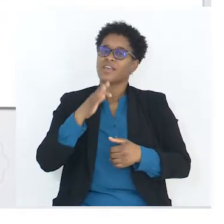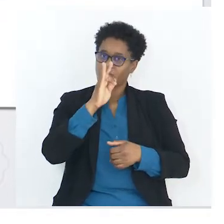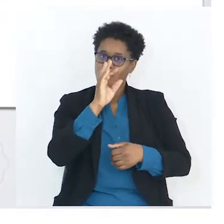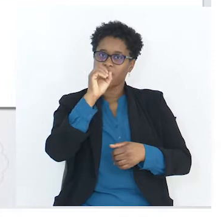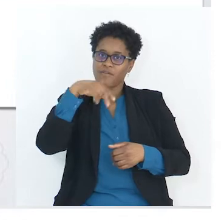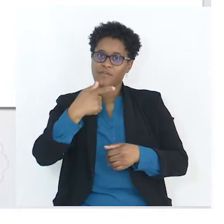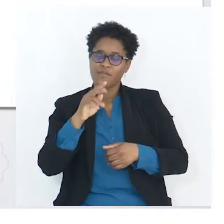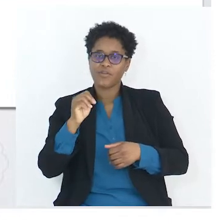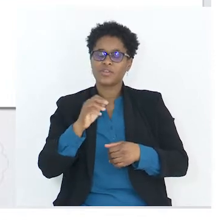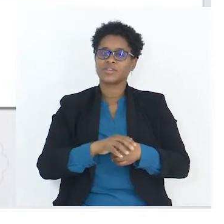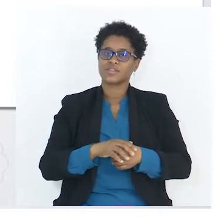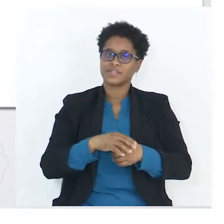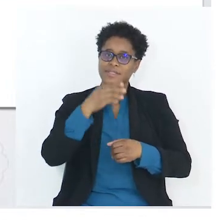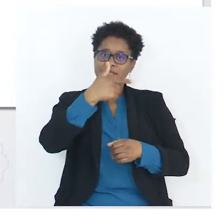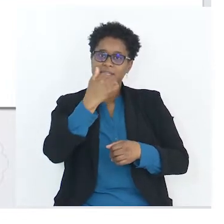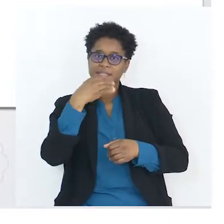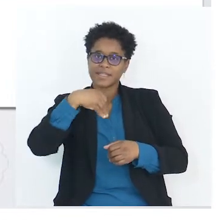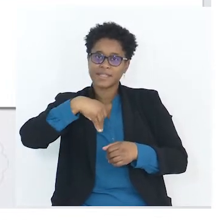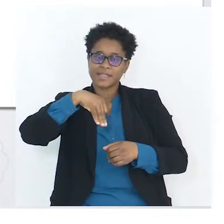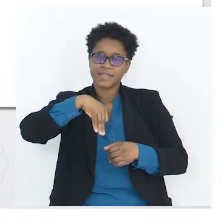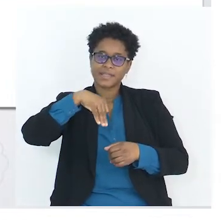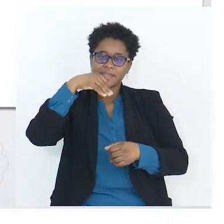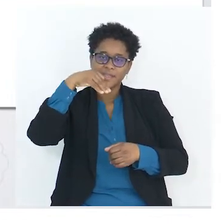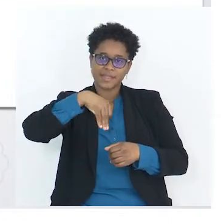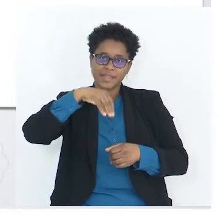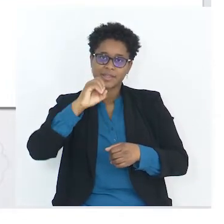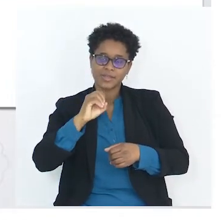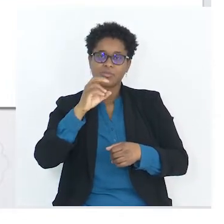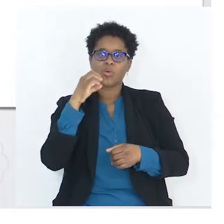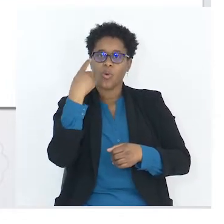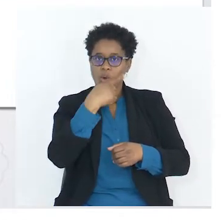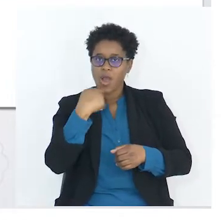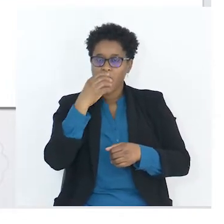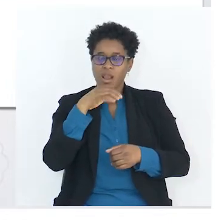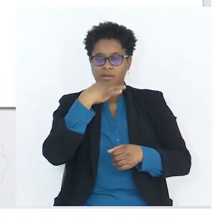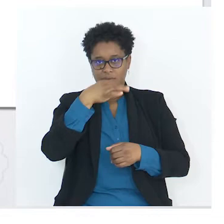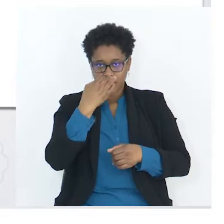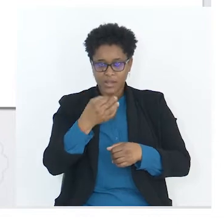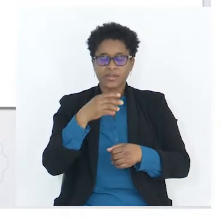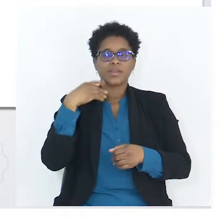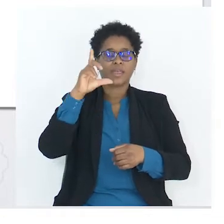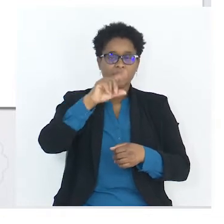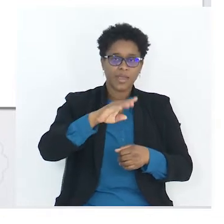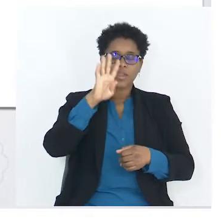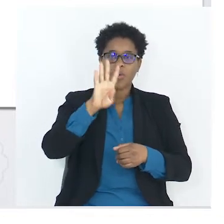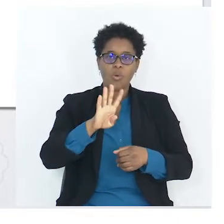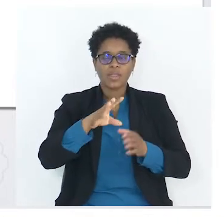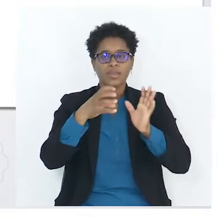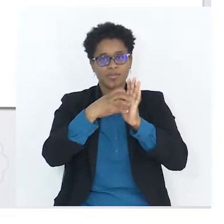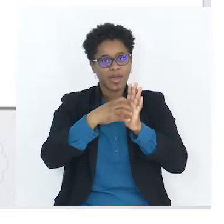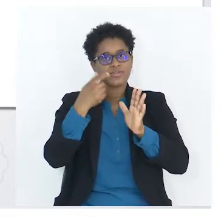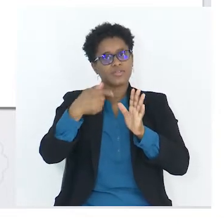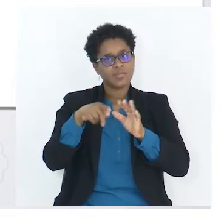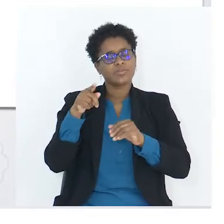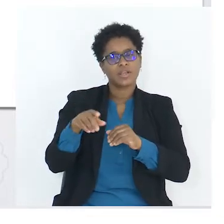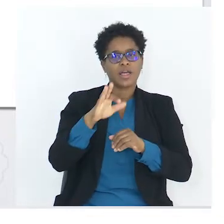de tipo oral. E na quarta e última imagem, temos ali